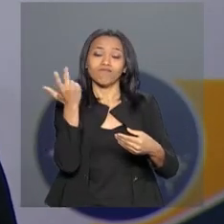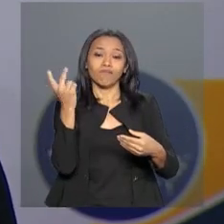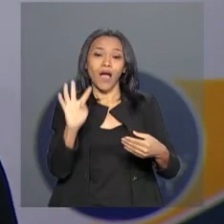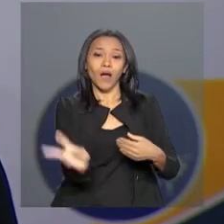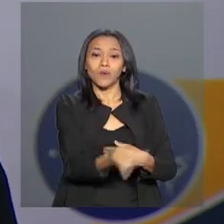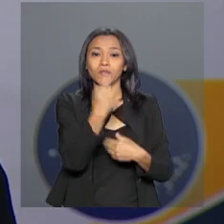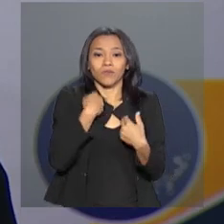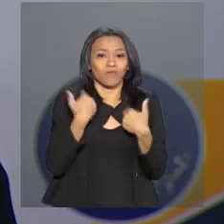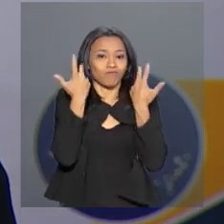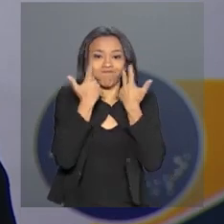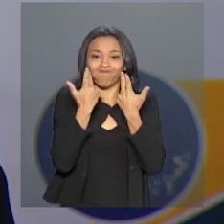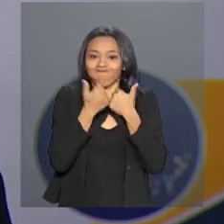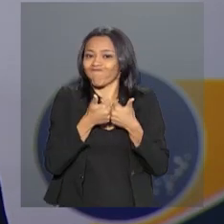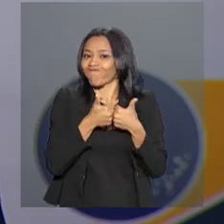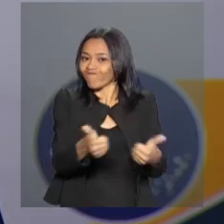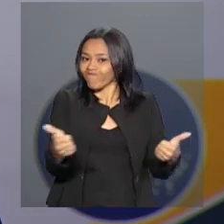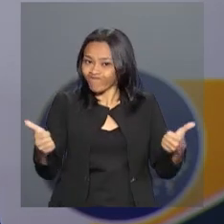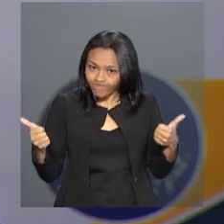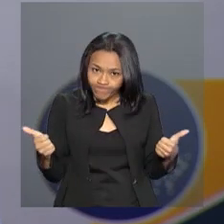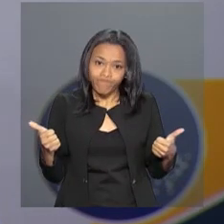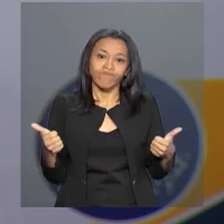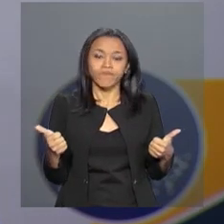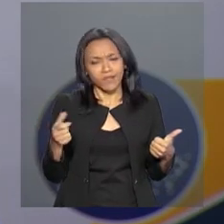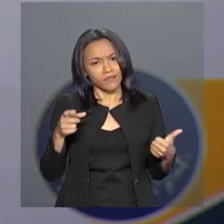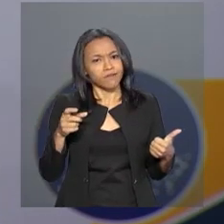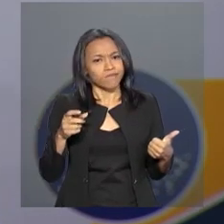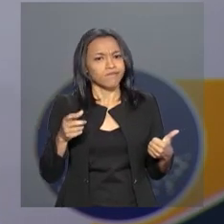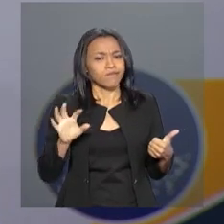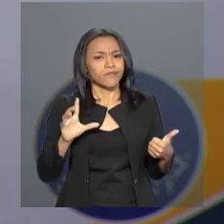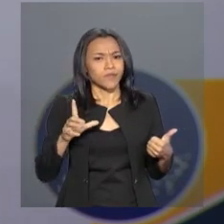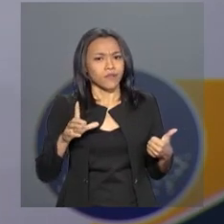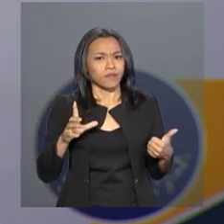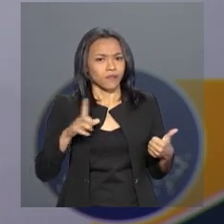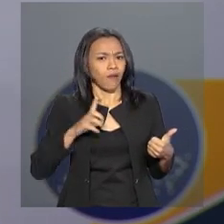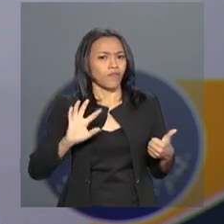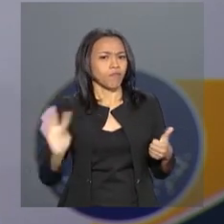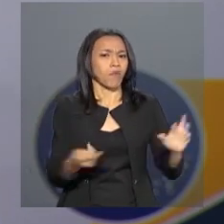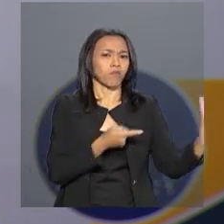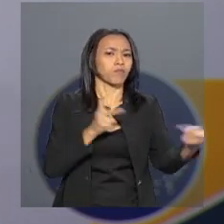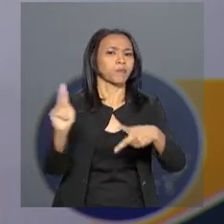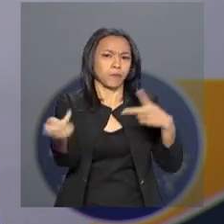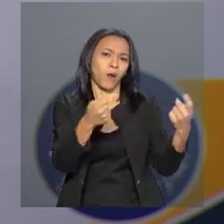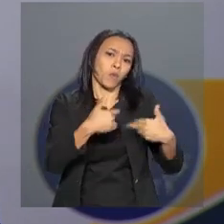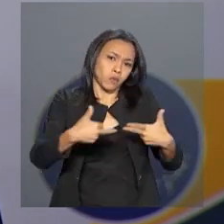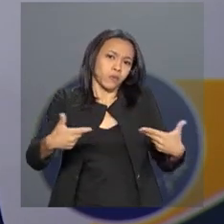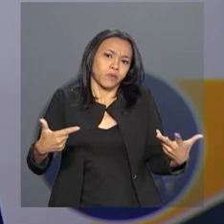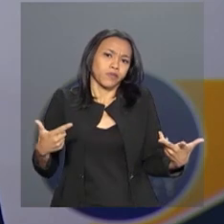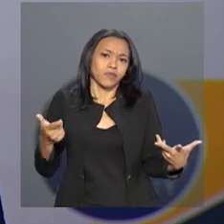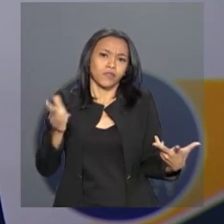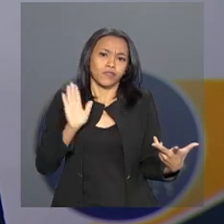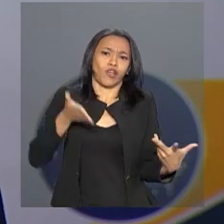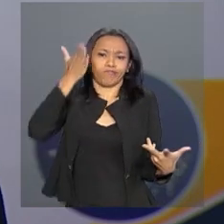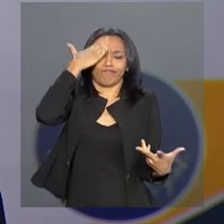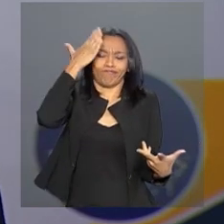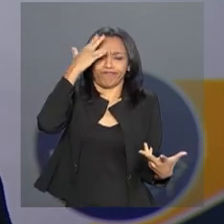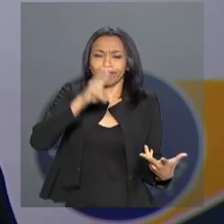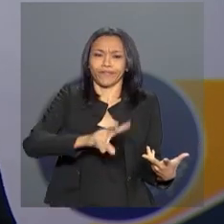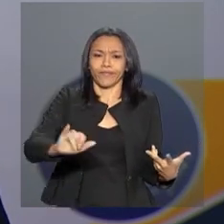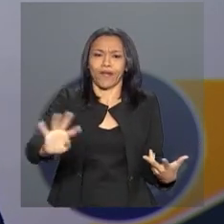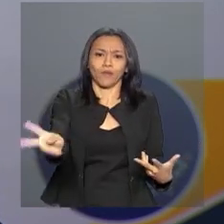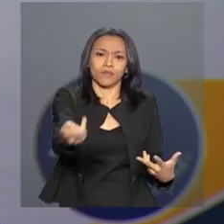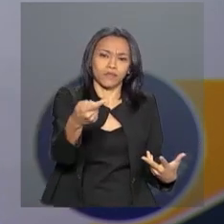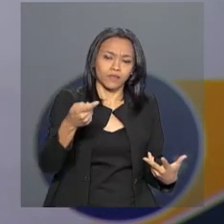absoluta normalidade, com as intercorrências próprias e esperadas do processo